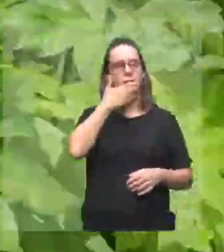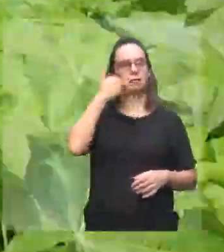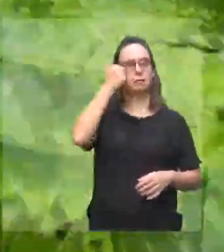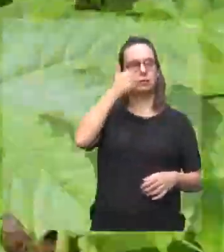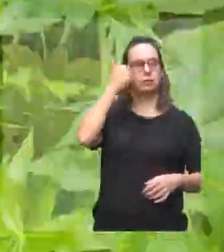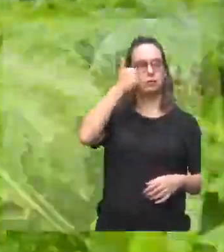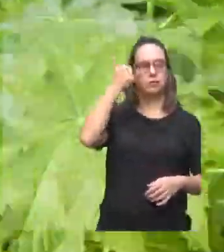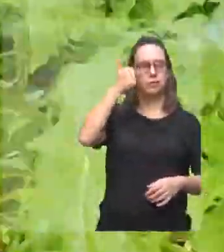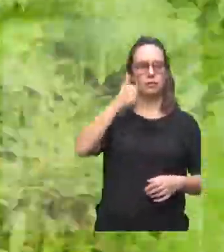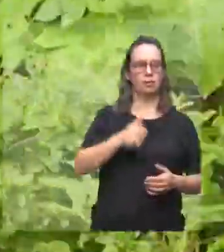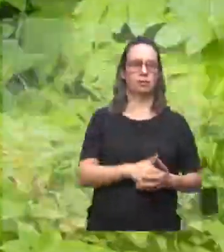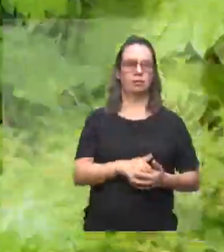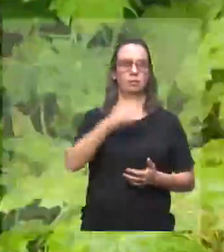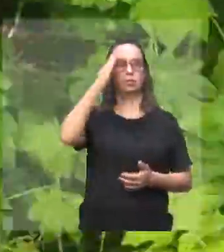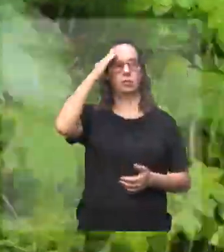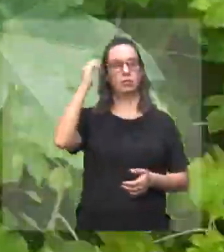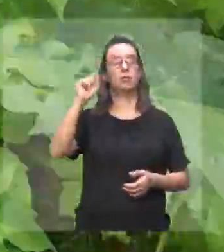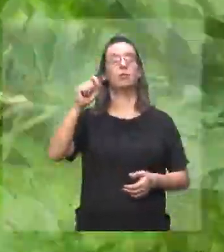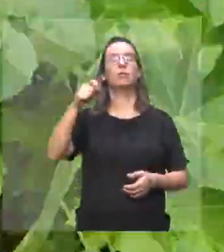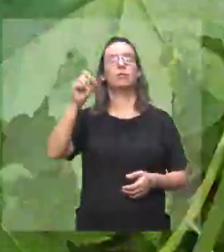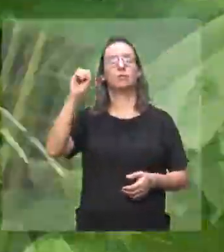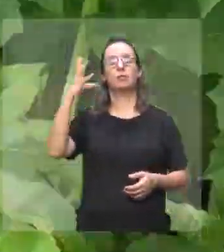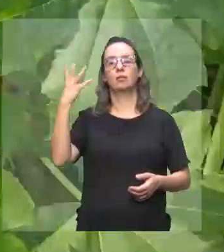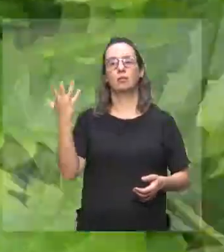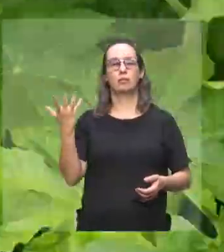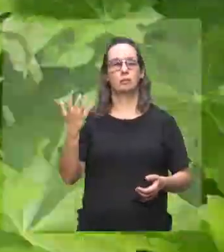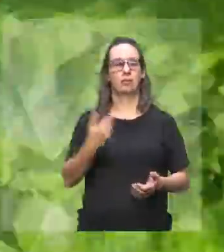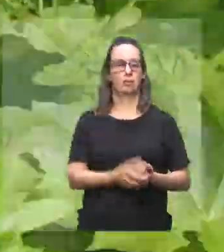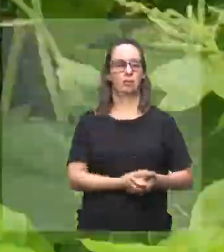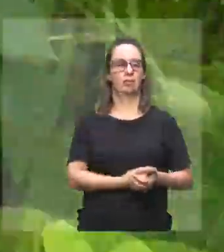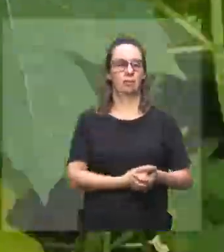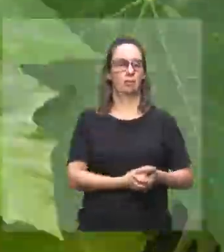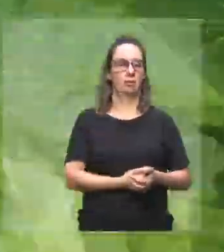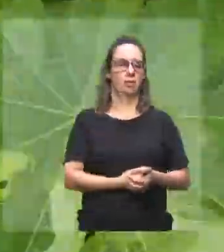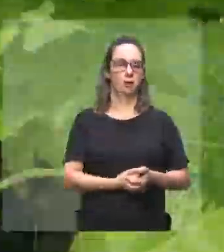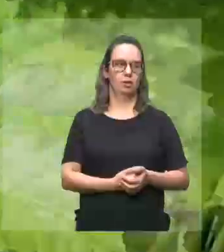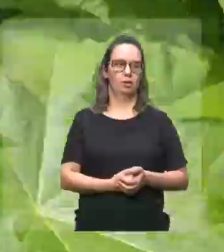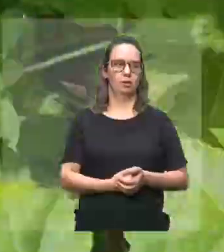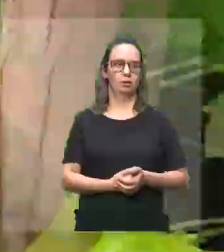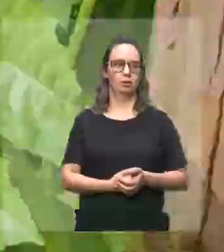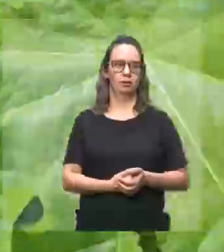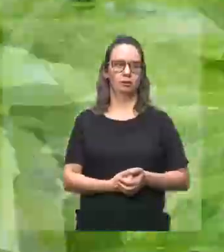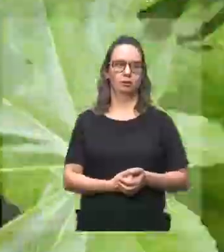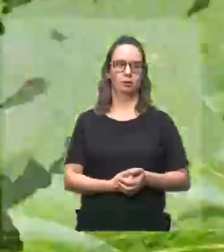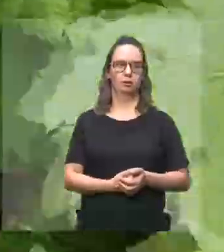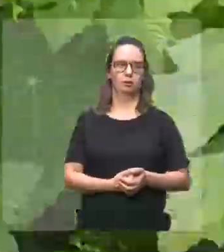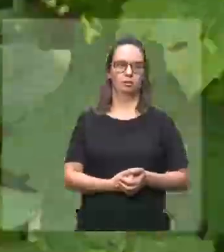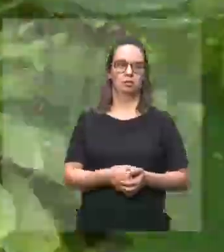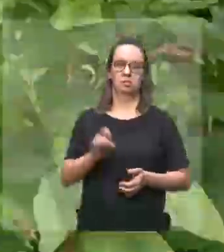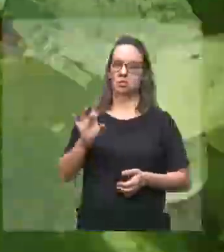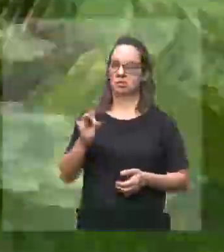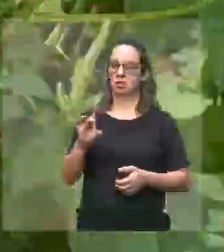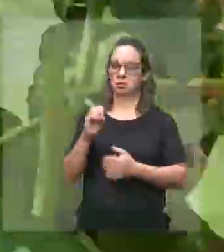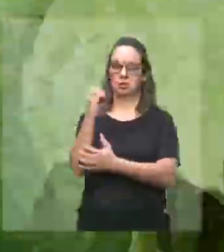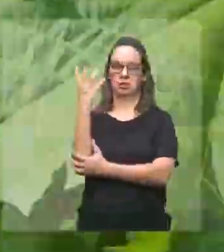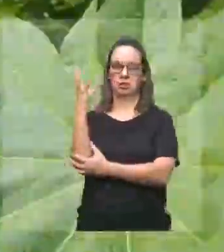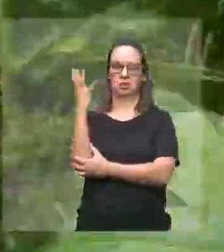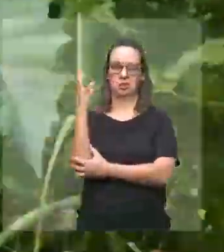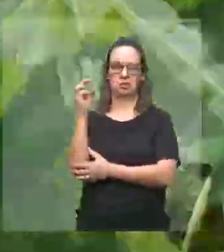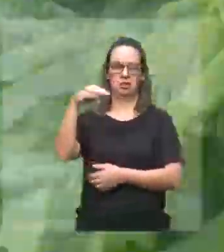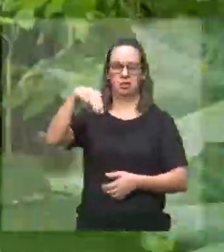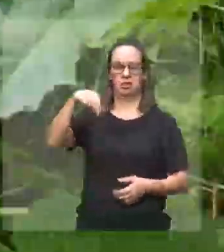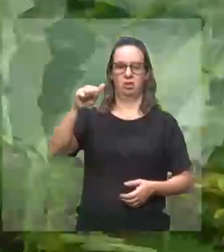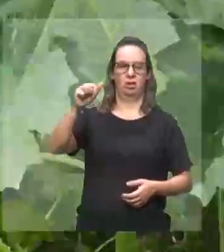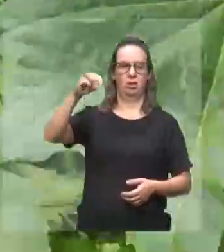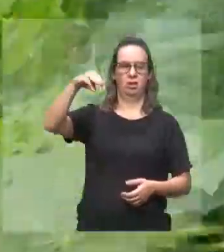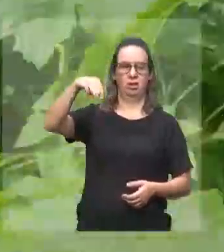saber o que, que aconteceu. Né, ali, agora, vocês estão vendo, aí é mamona para um lado, tem mamona do outro